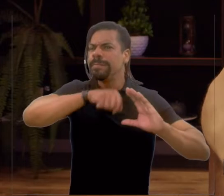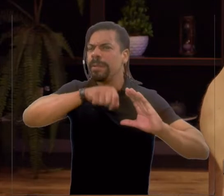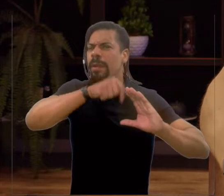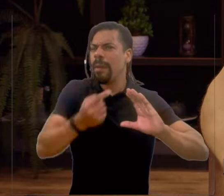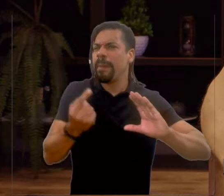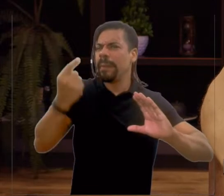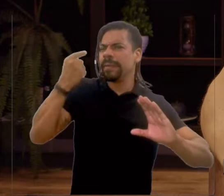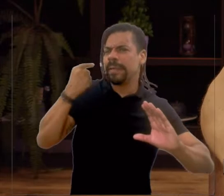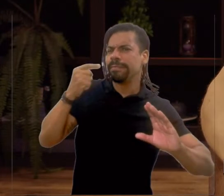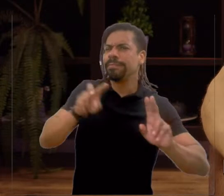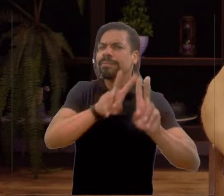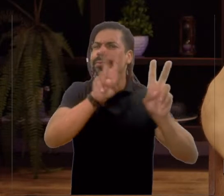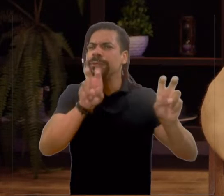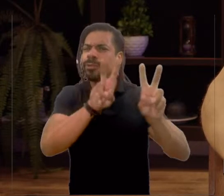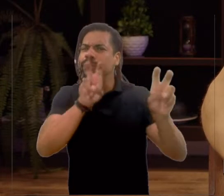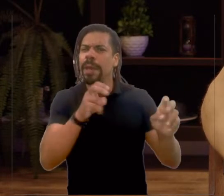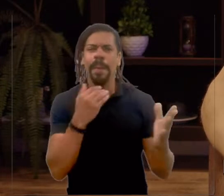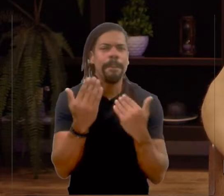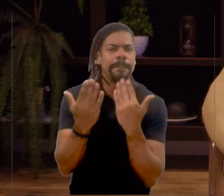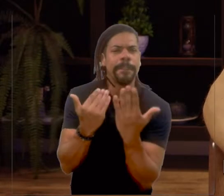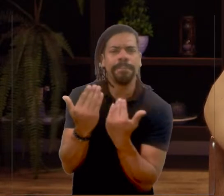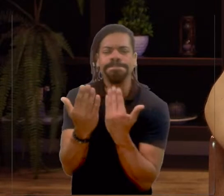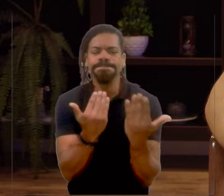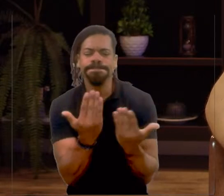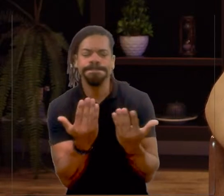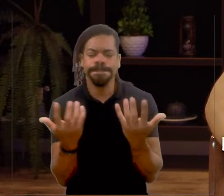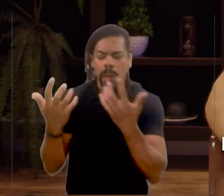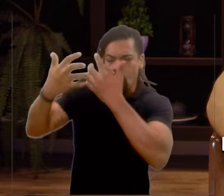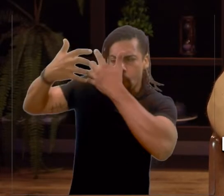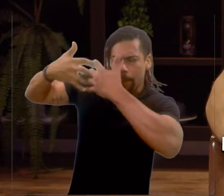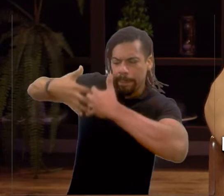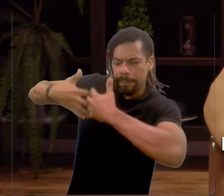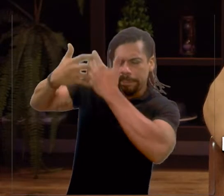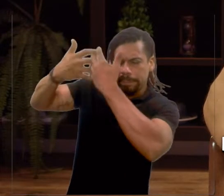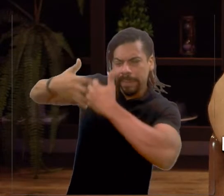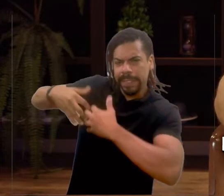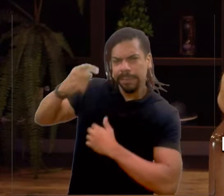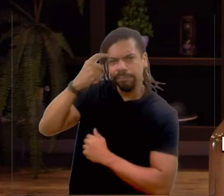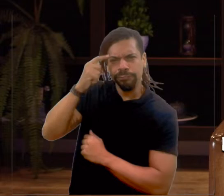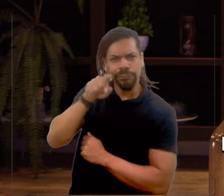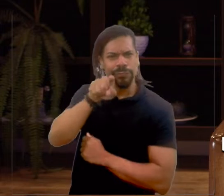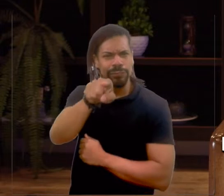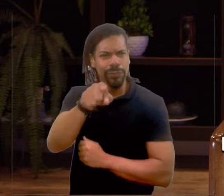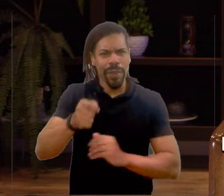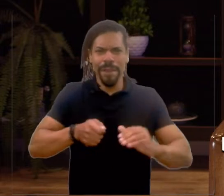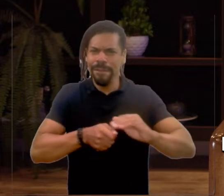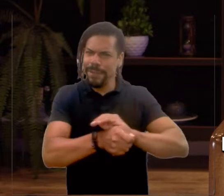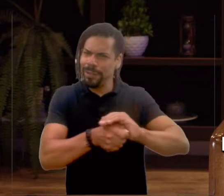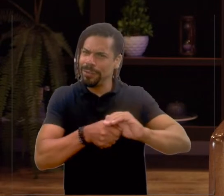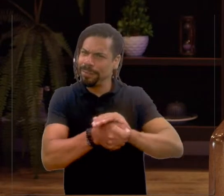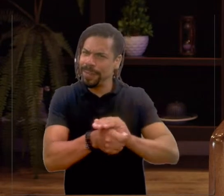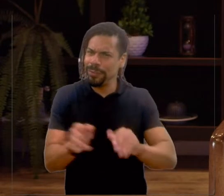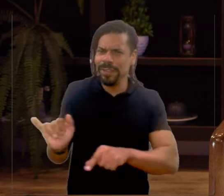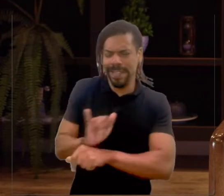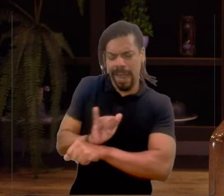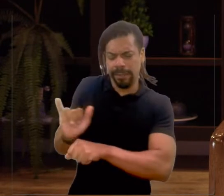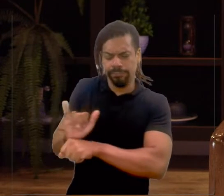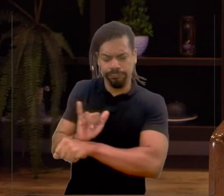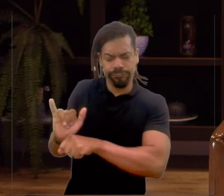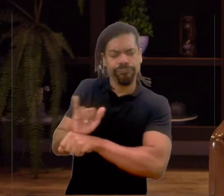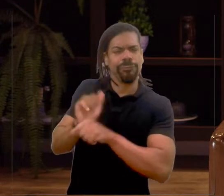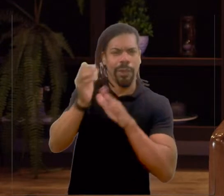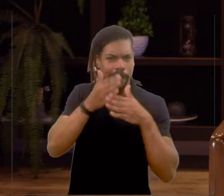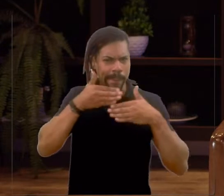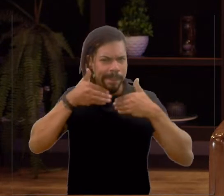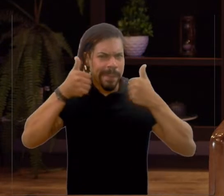nesses últimos vídeos nós estamos batendo papo sobre pensamentos que levam você a se tornar um investidor muito mais